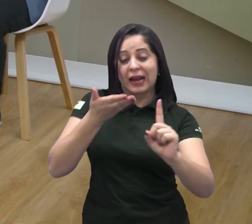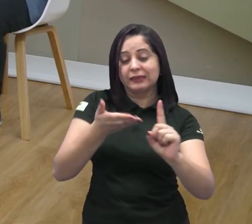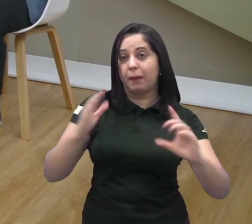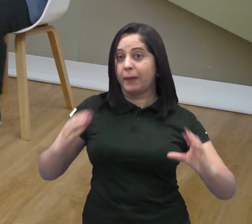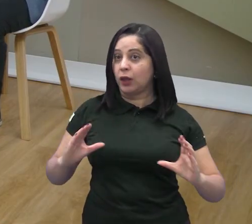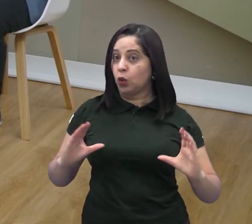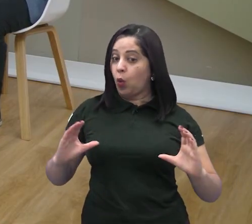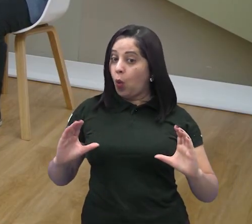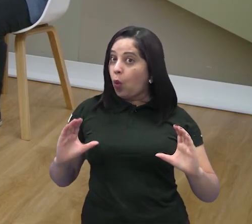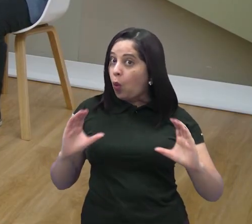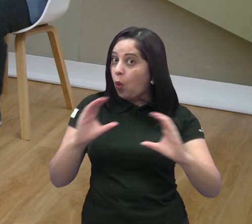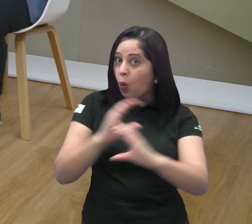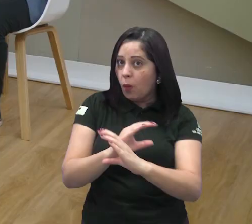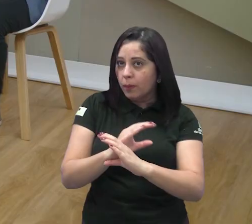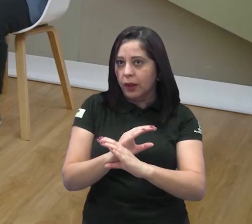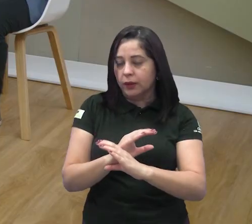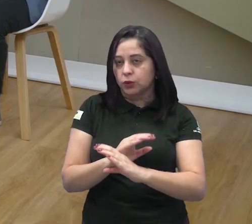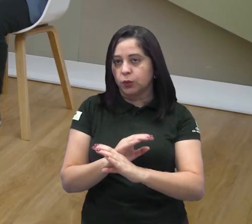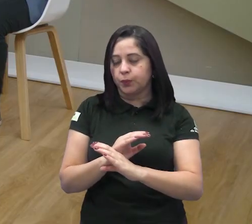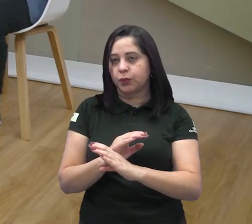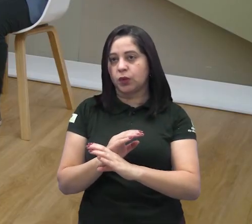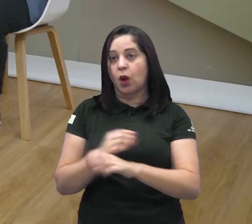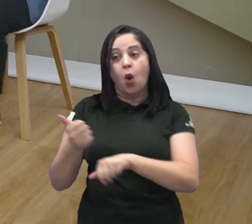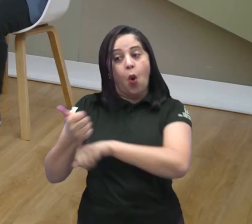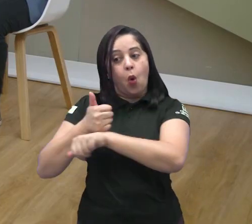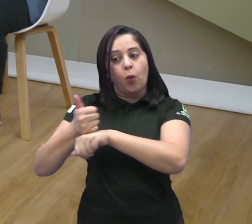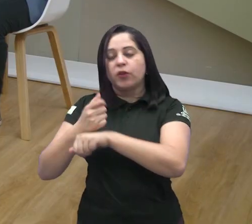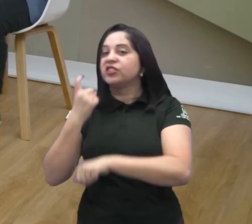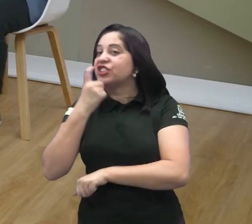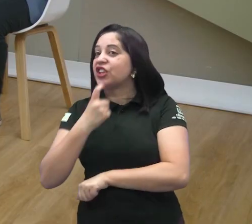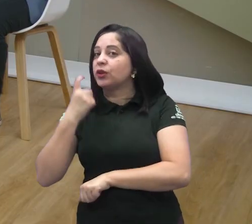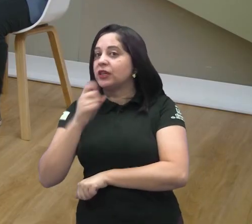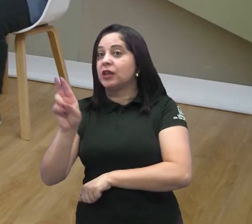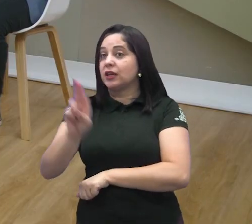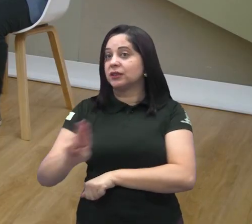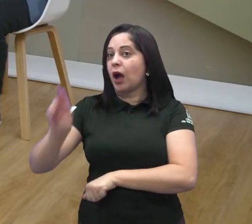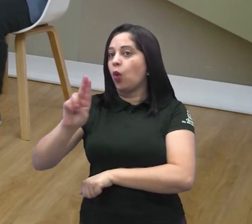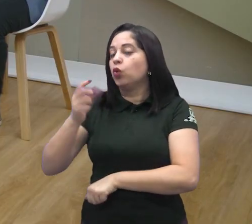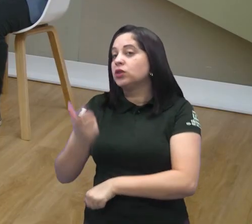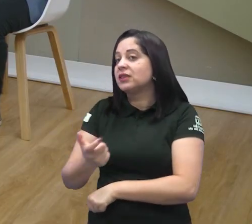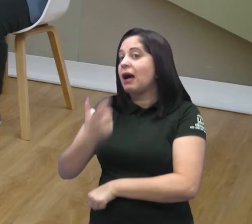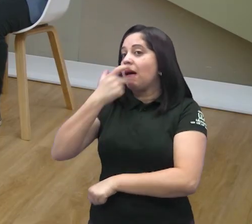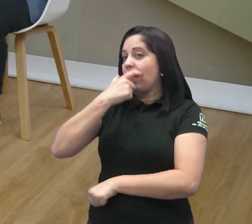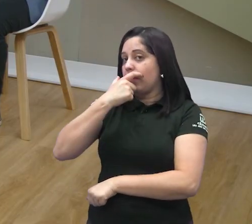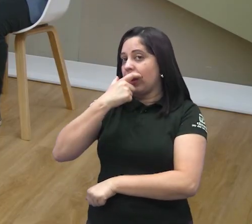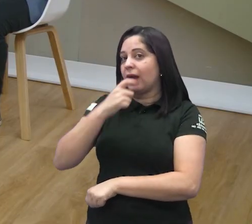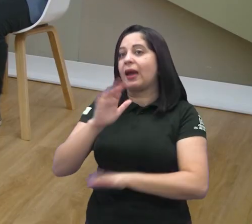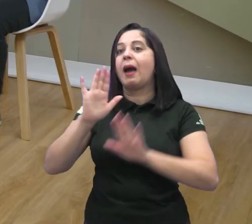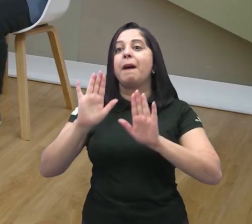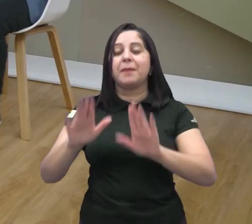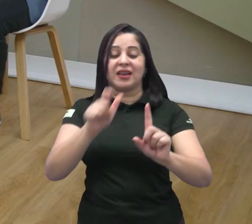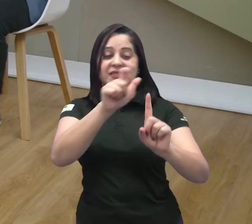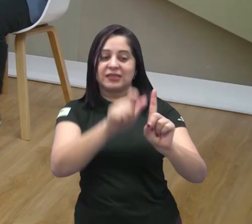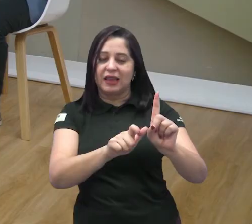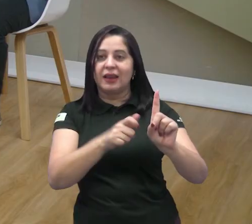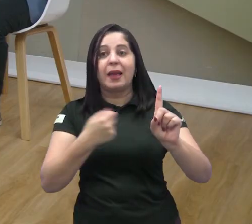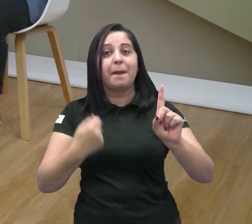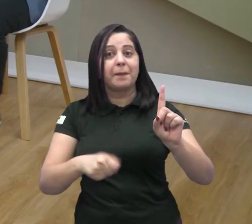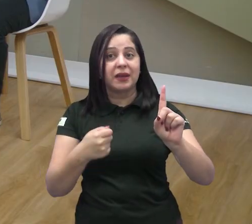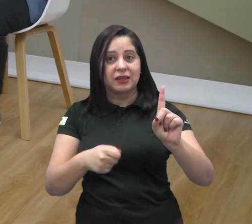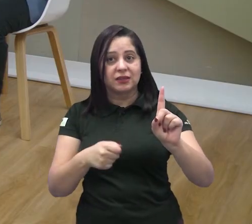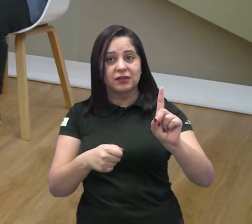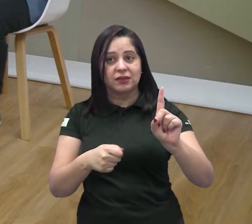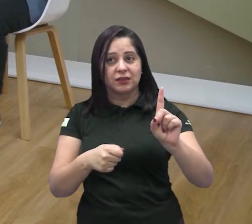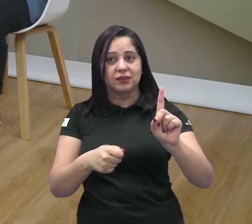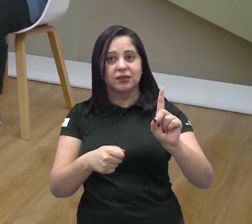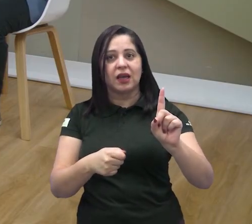que tratar o paciente como um todo. Nós, dentistas, utilizamos a placa como uma proteção para o dente e uma reprogramação muscular.